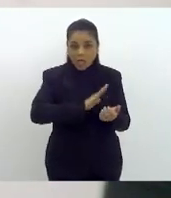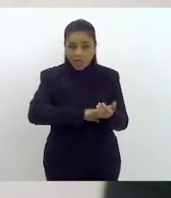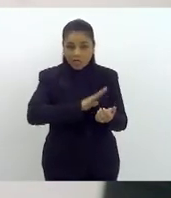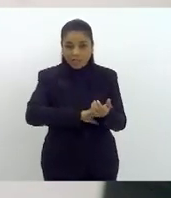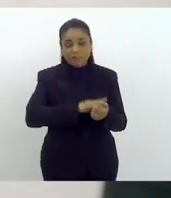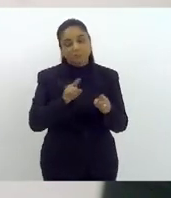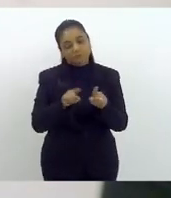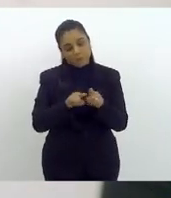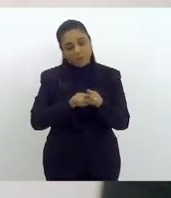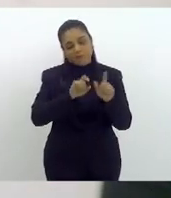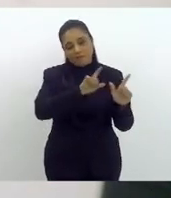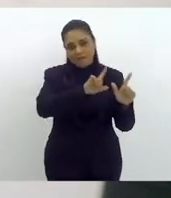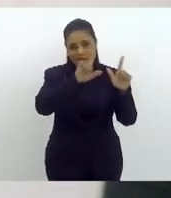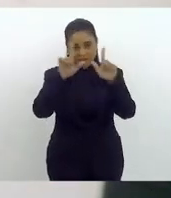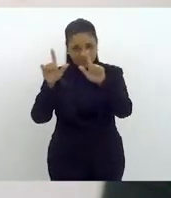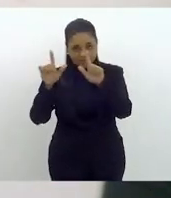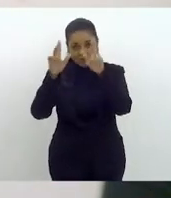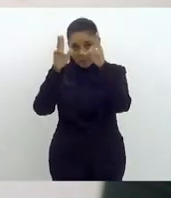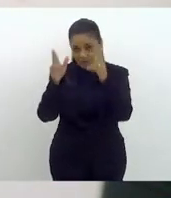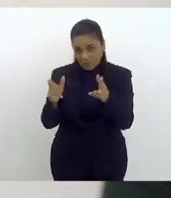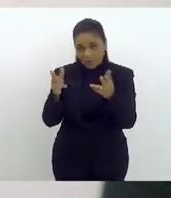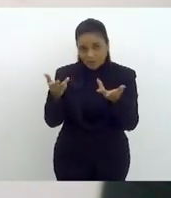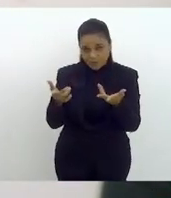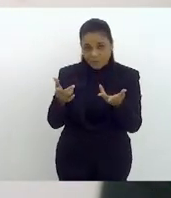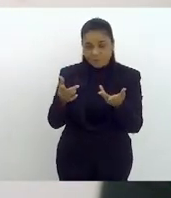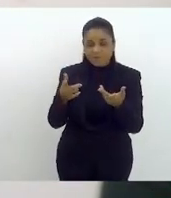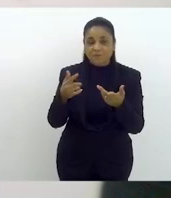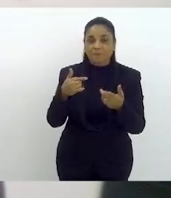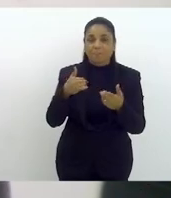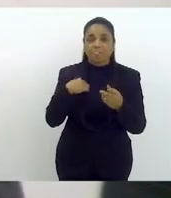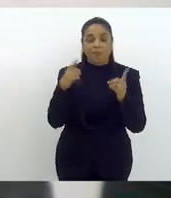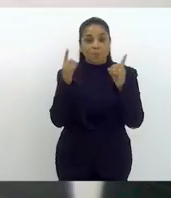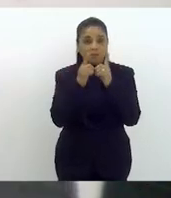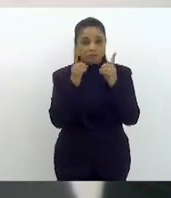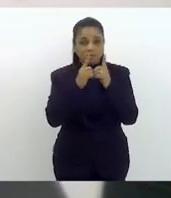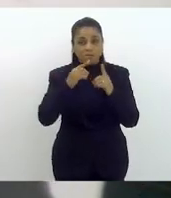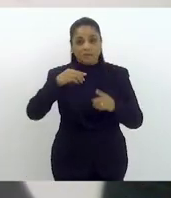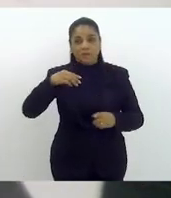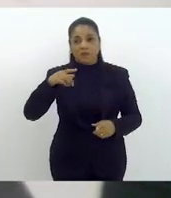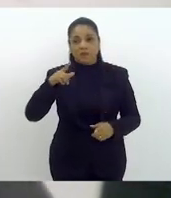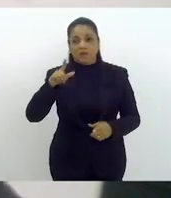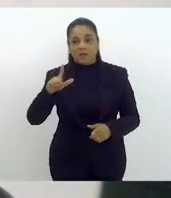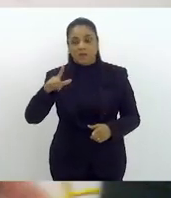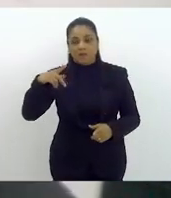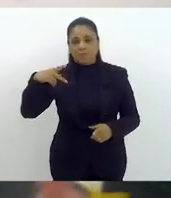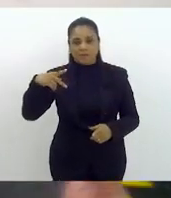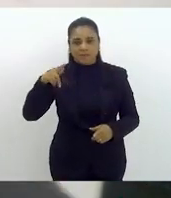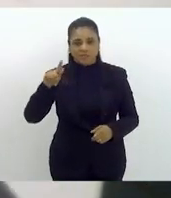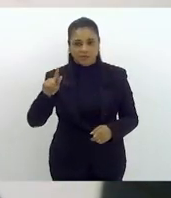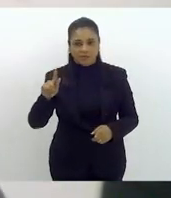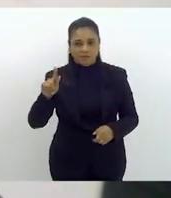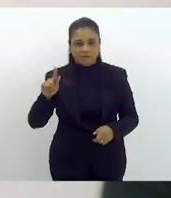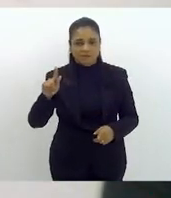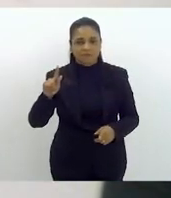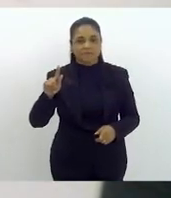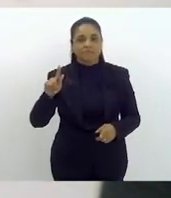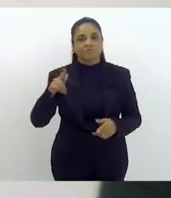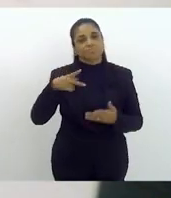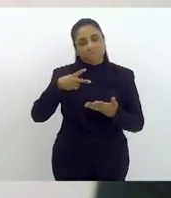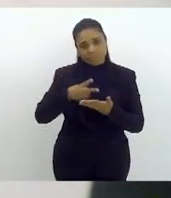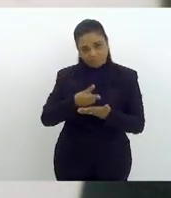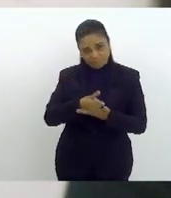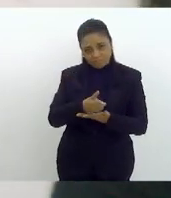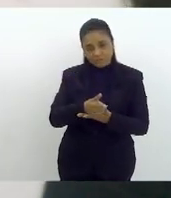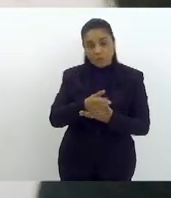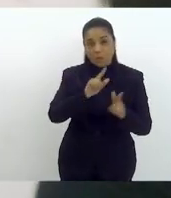também na apresentação então atendimento LPG Para Dizer para vocês que vai ser um atendimento contínuo permanente então